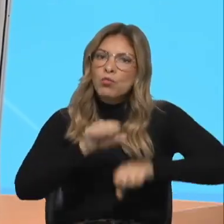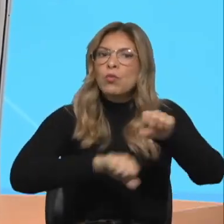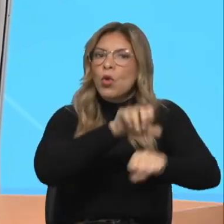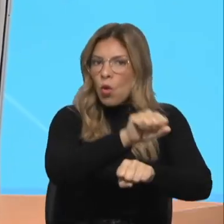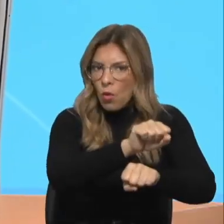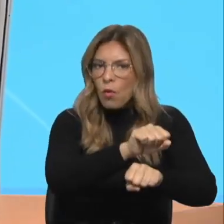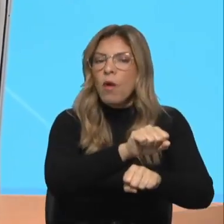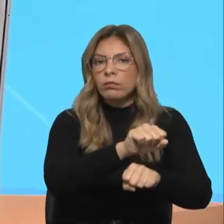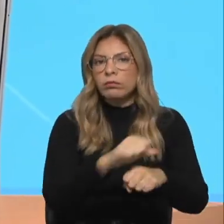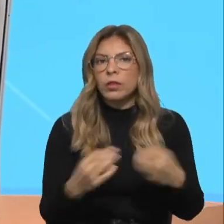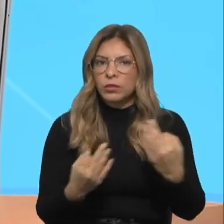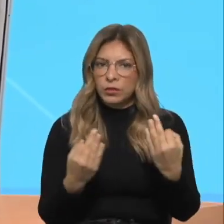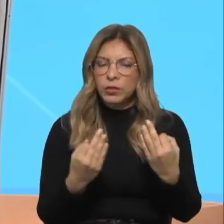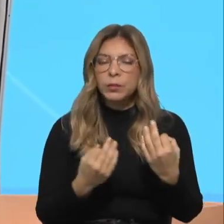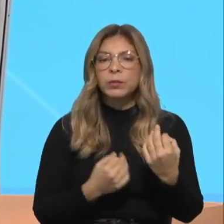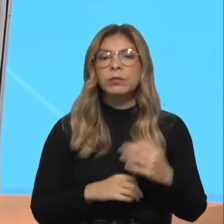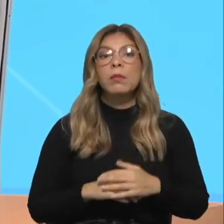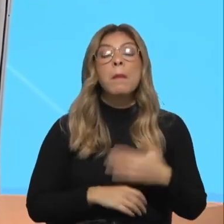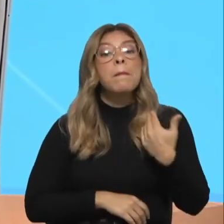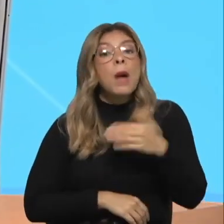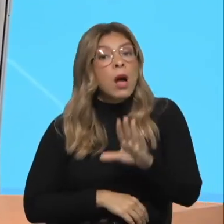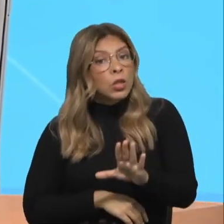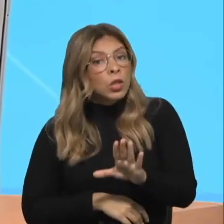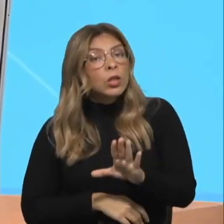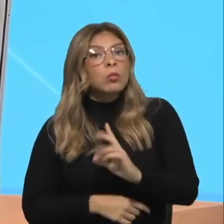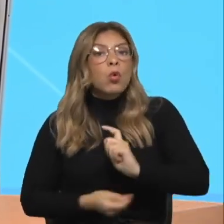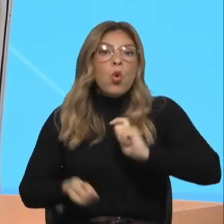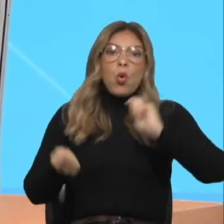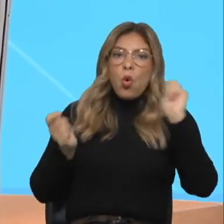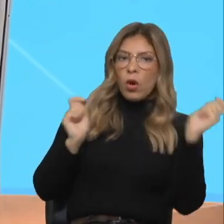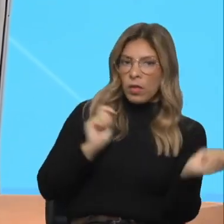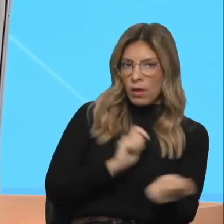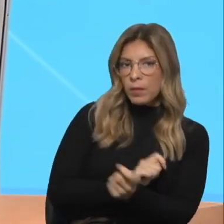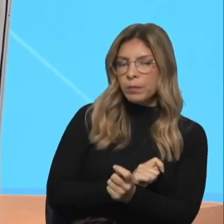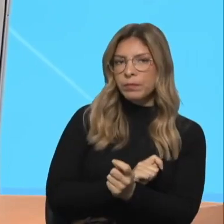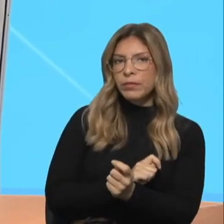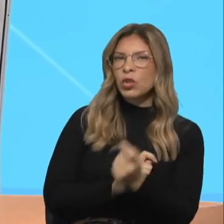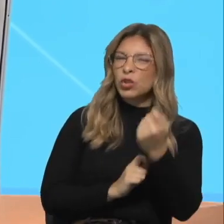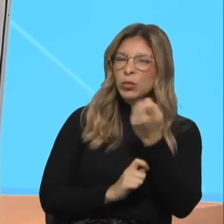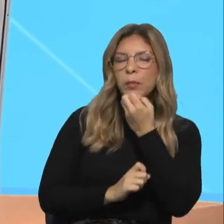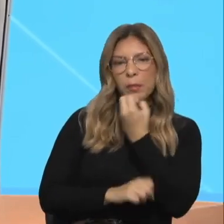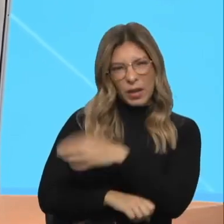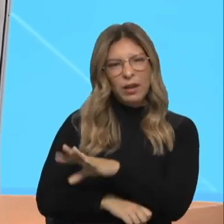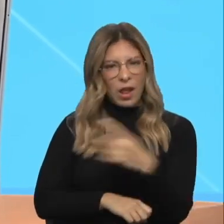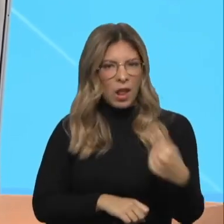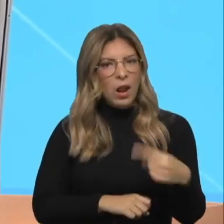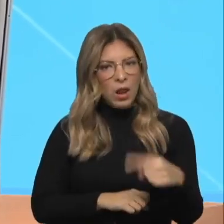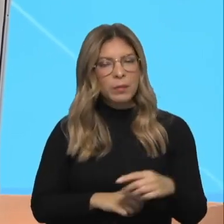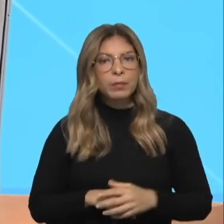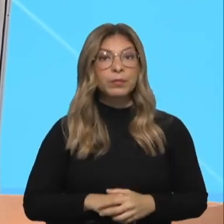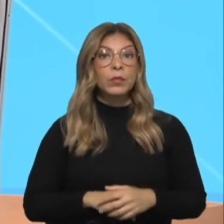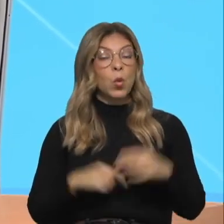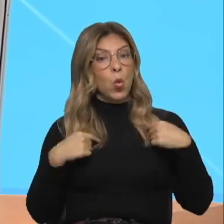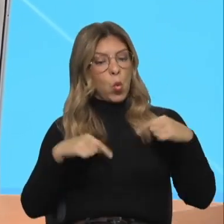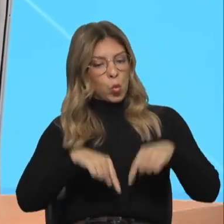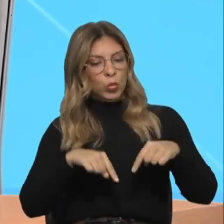do Evangelho, a esse fogo, mas que, com a mudança de tempo, perderam a sua força. E, portanto, hoje parece-me que nos